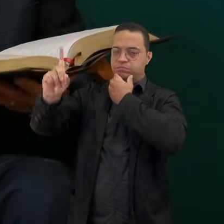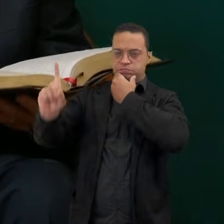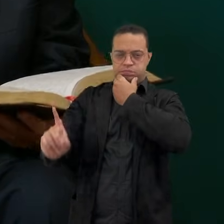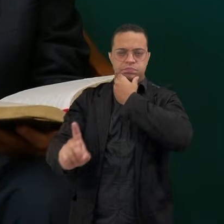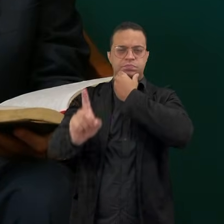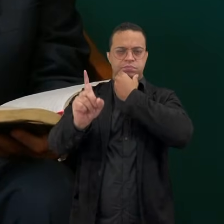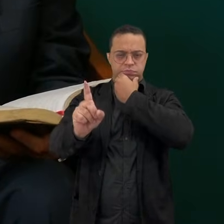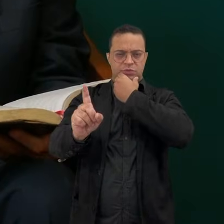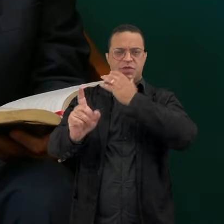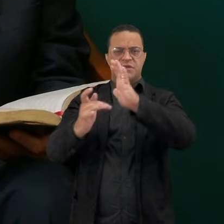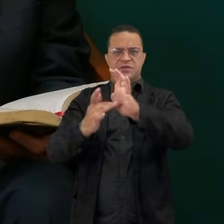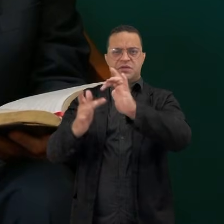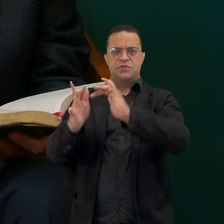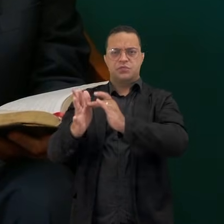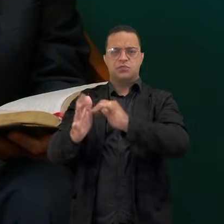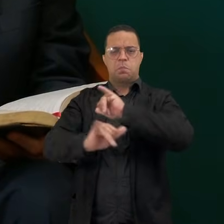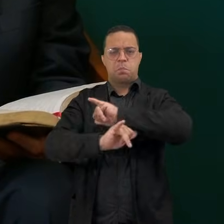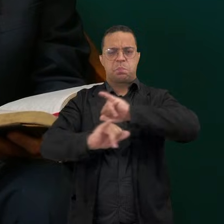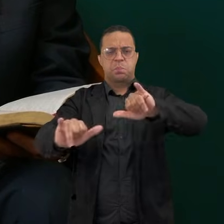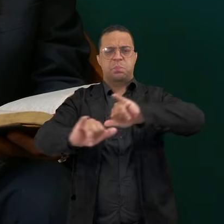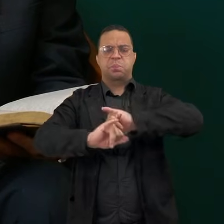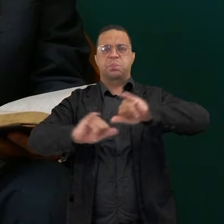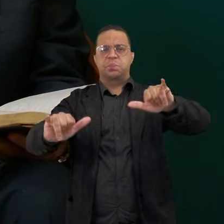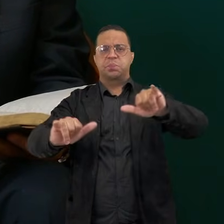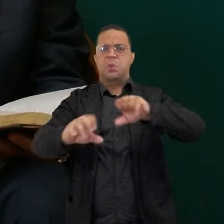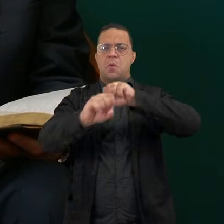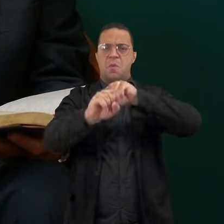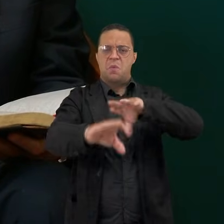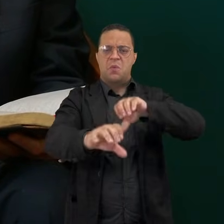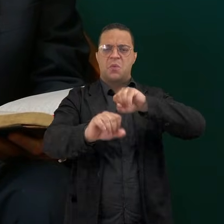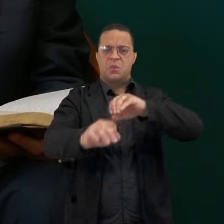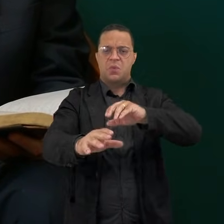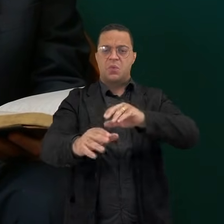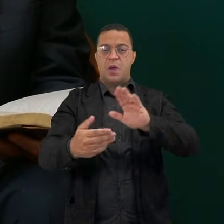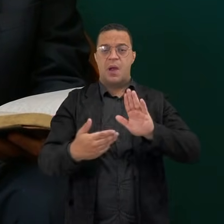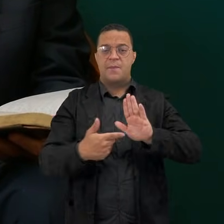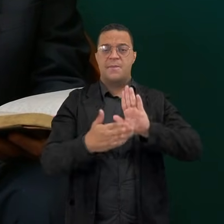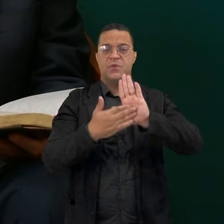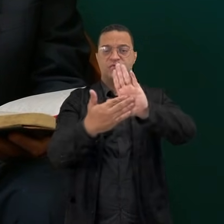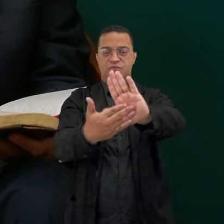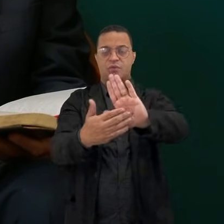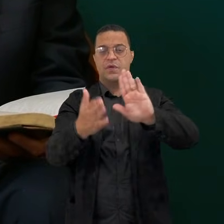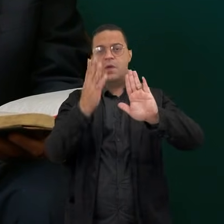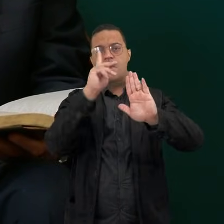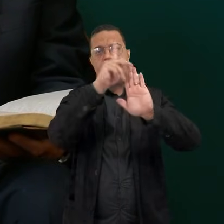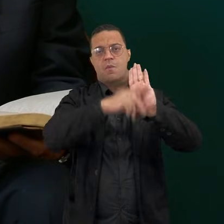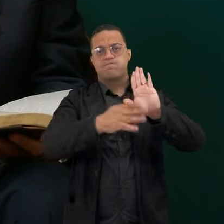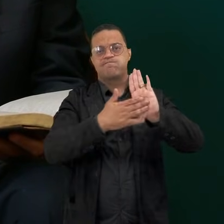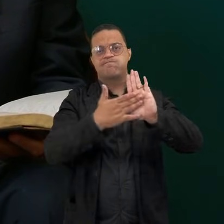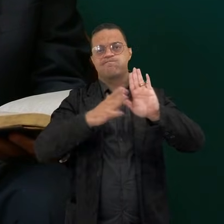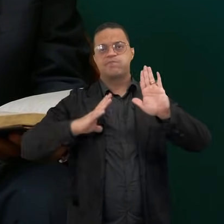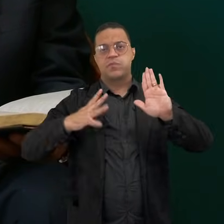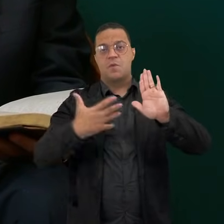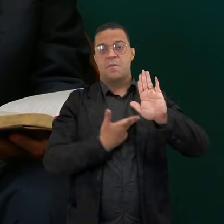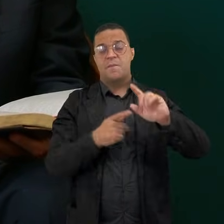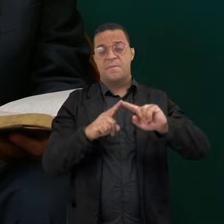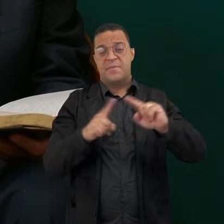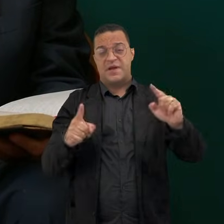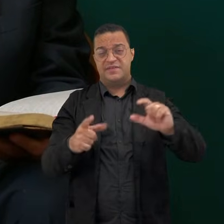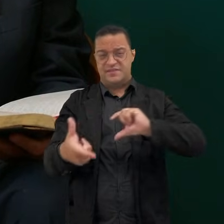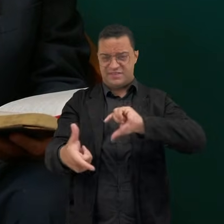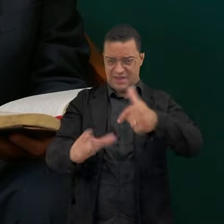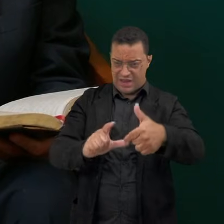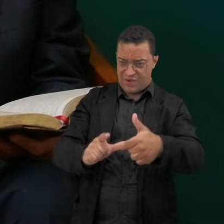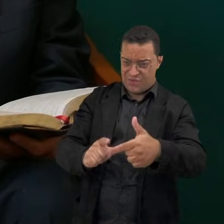trouxe, através do Evangelho, todo o projeto de salvação. Mas Israel, em lugar de crer no Senhor